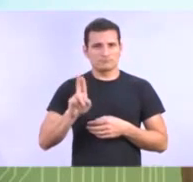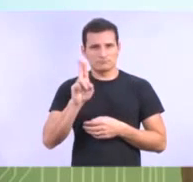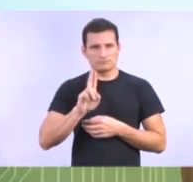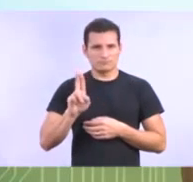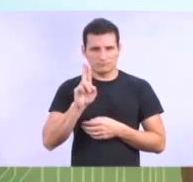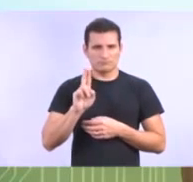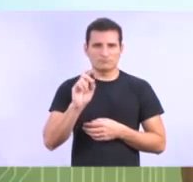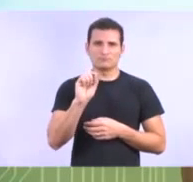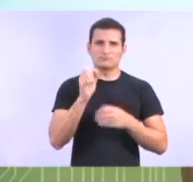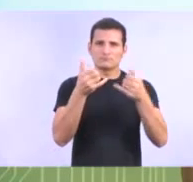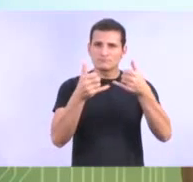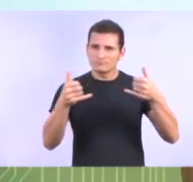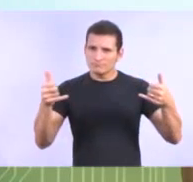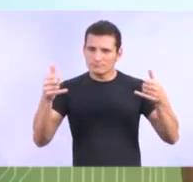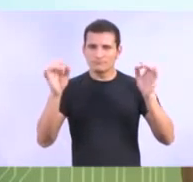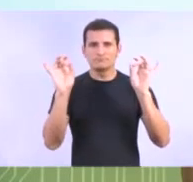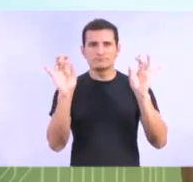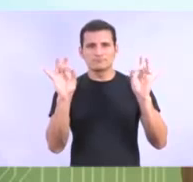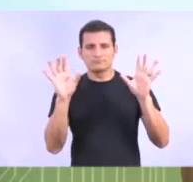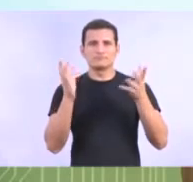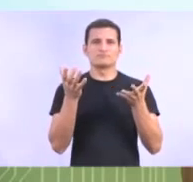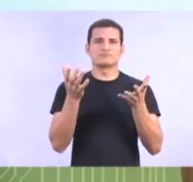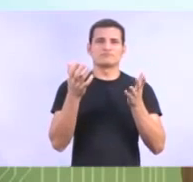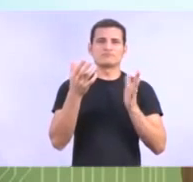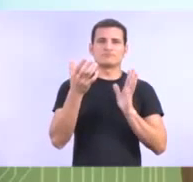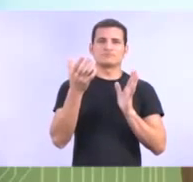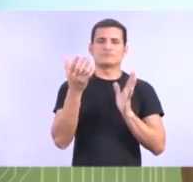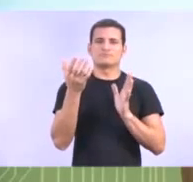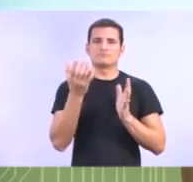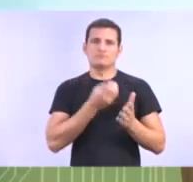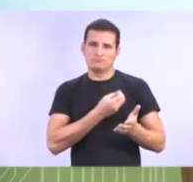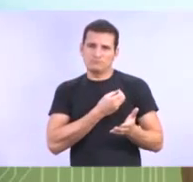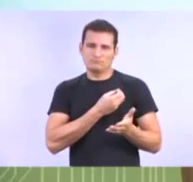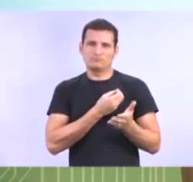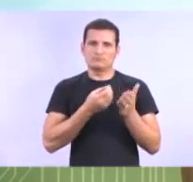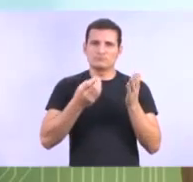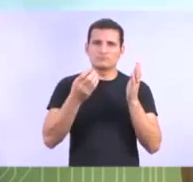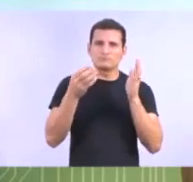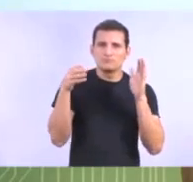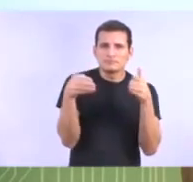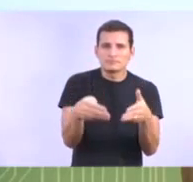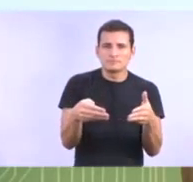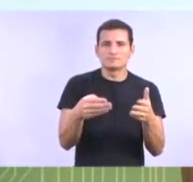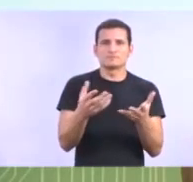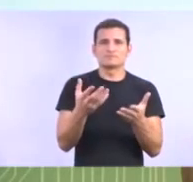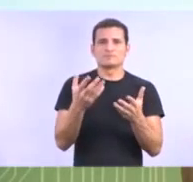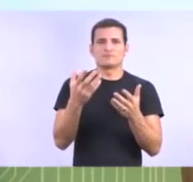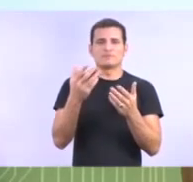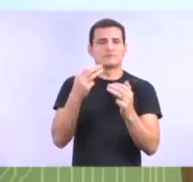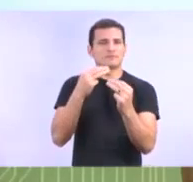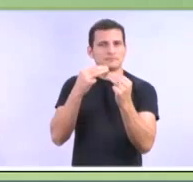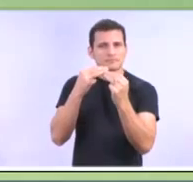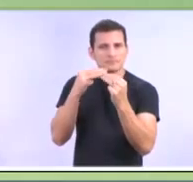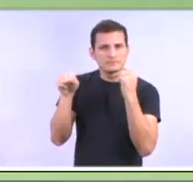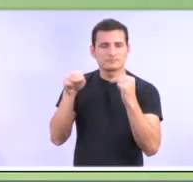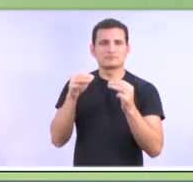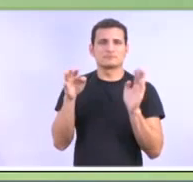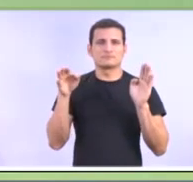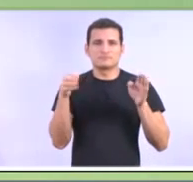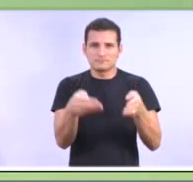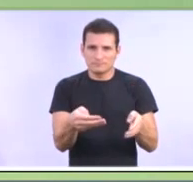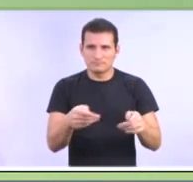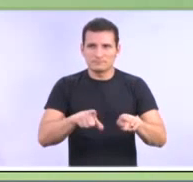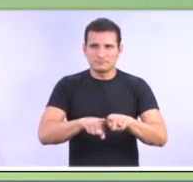meio físico específico, um protocolo específico, enfim, até as mensagens específicas, como vocês acompanham, né? A gente